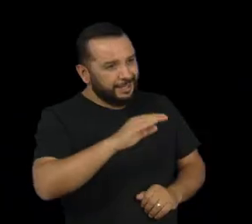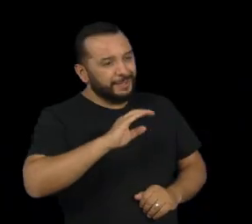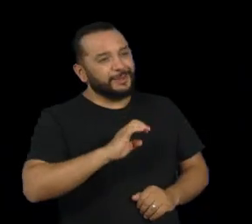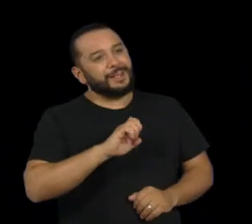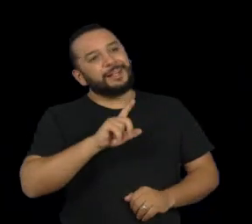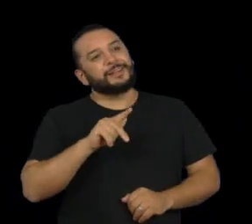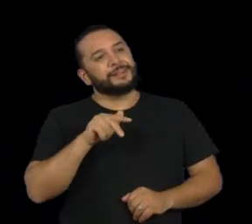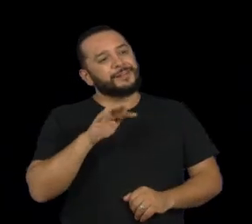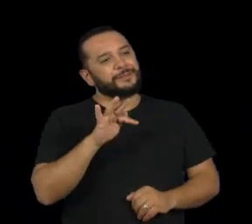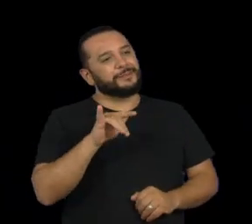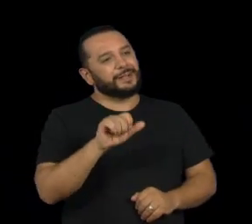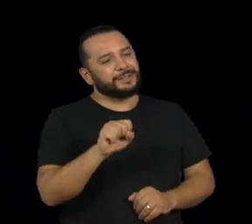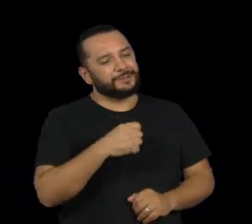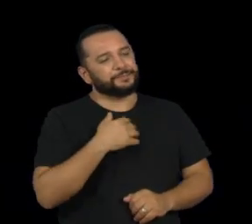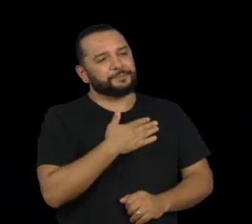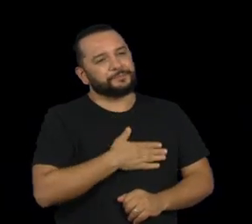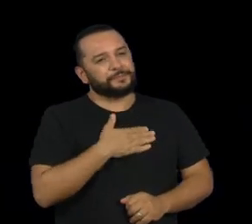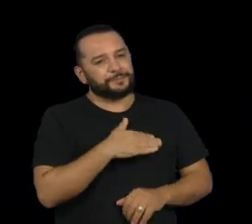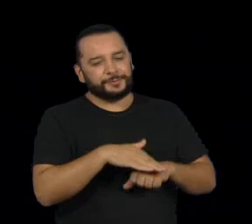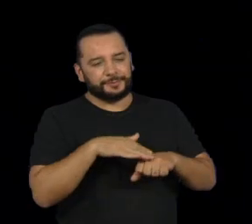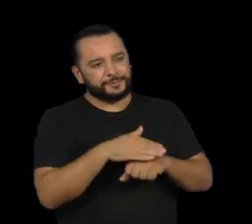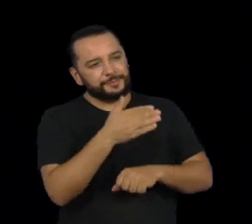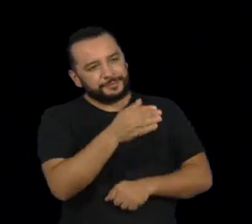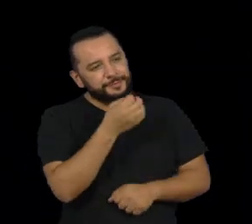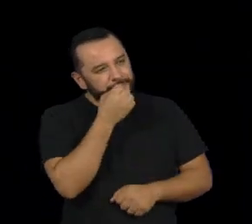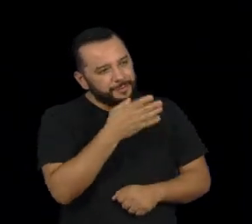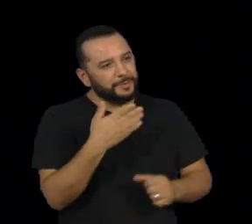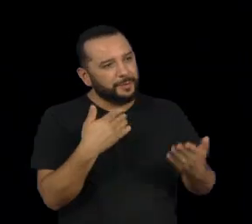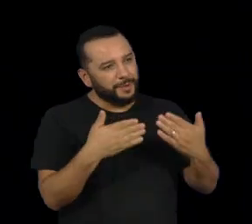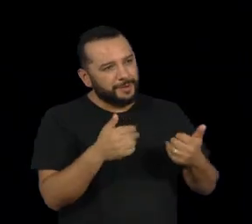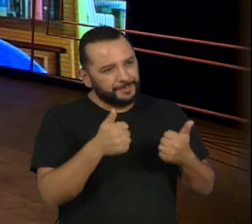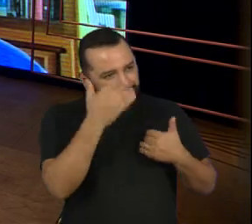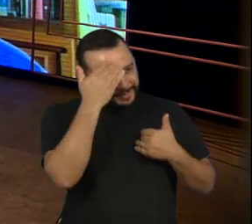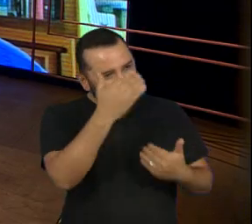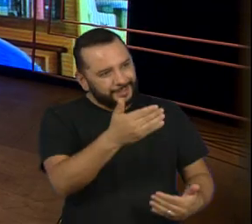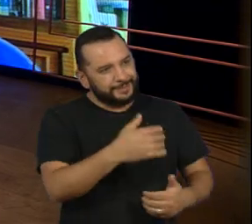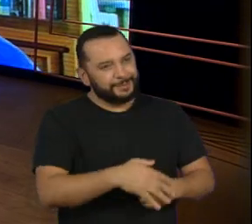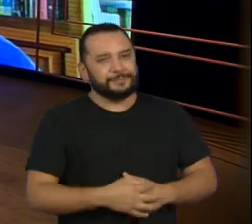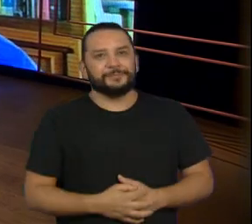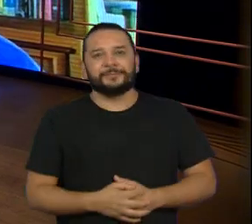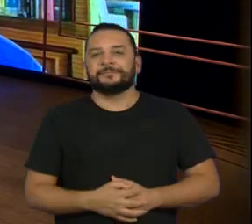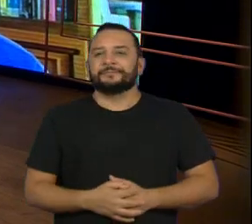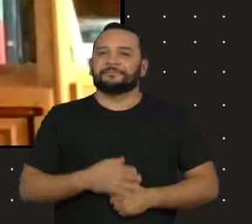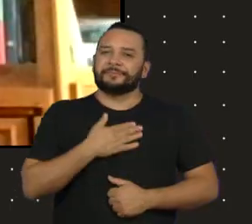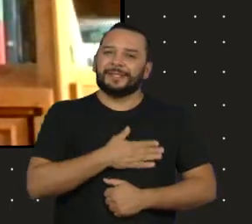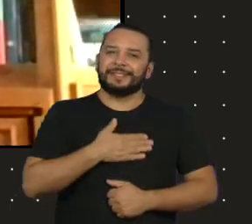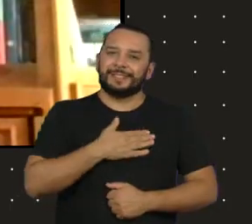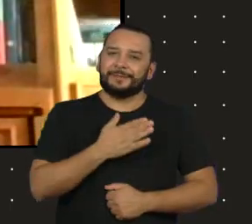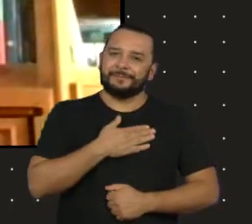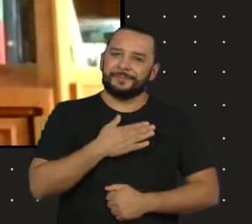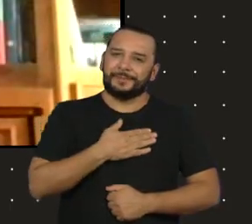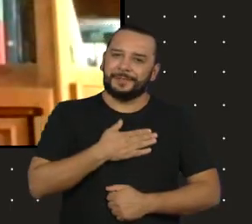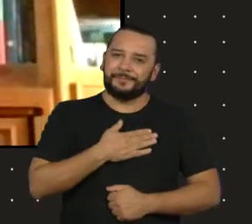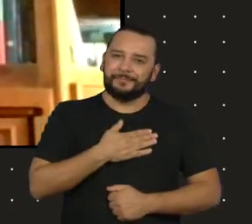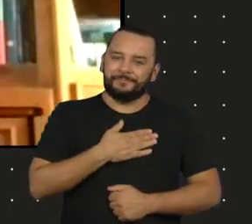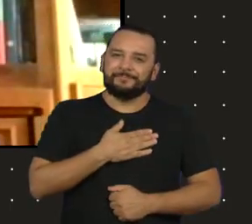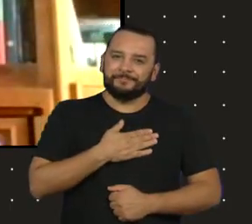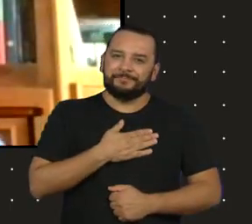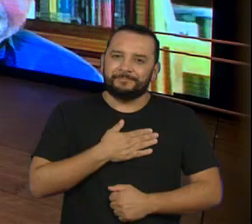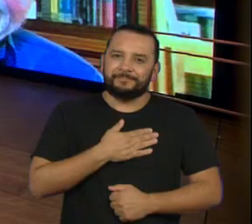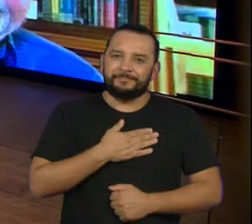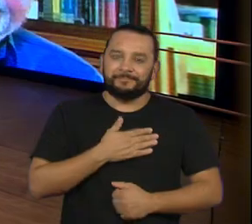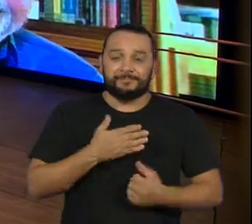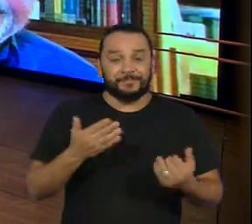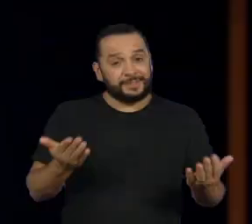Obrigada, Elifas, é sempre um grande prazer falar com você. Foi ótimo o nosso papo, obrigada. Prazer é meu,